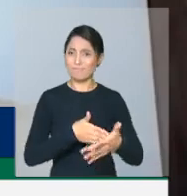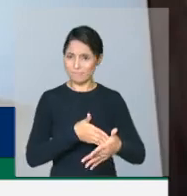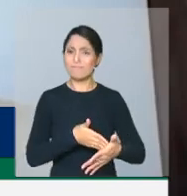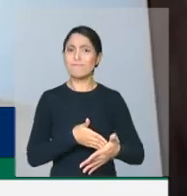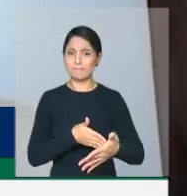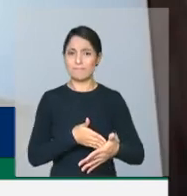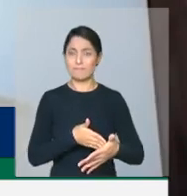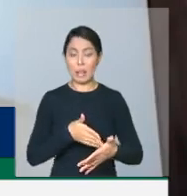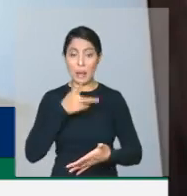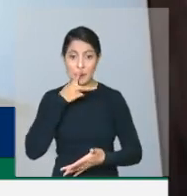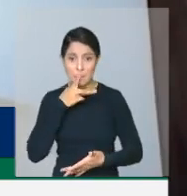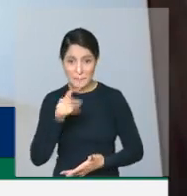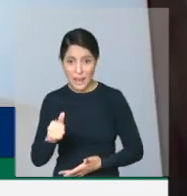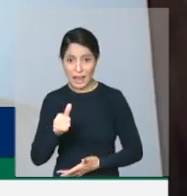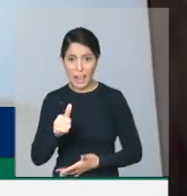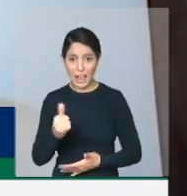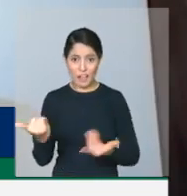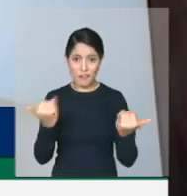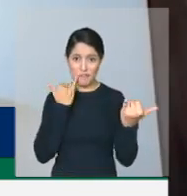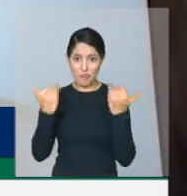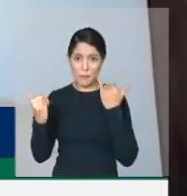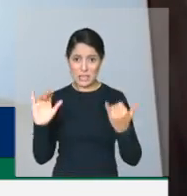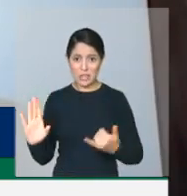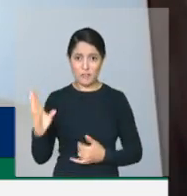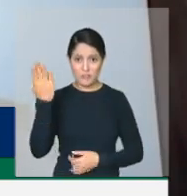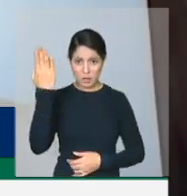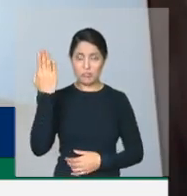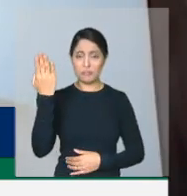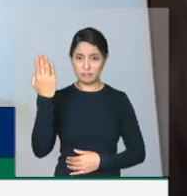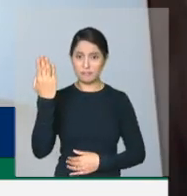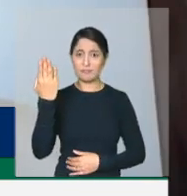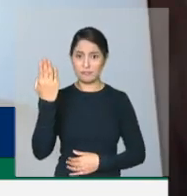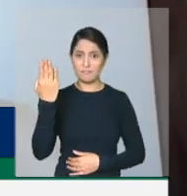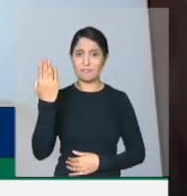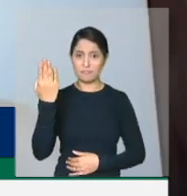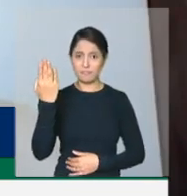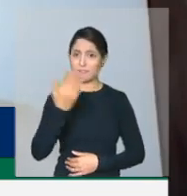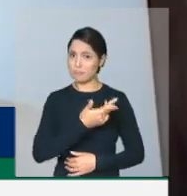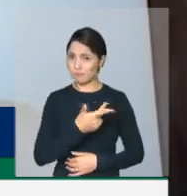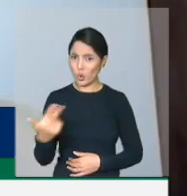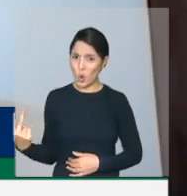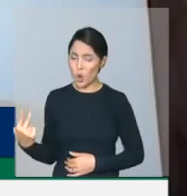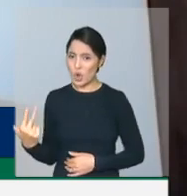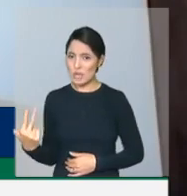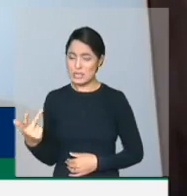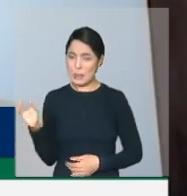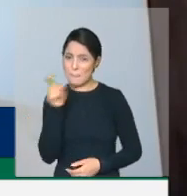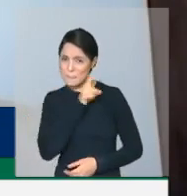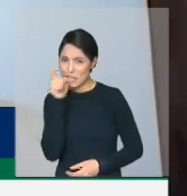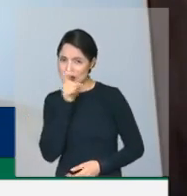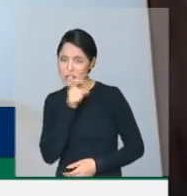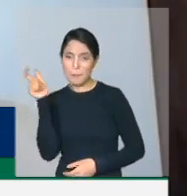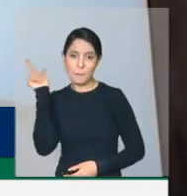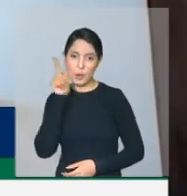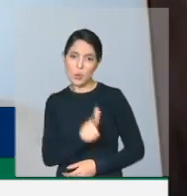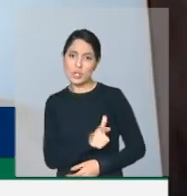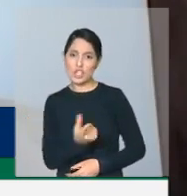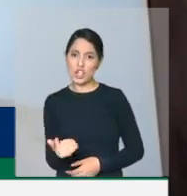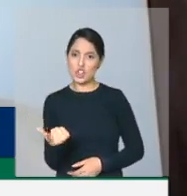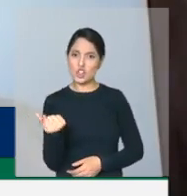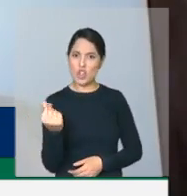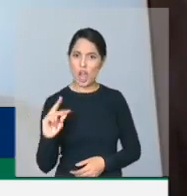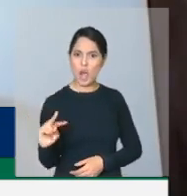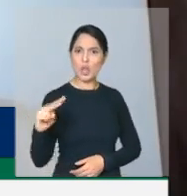informações falsas não é simplesmente vetar a possibilidade deles também acessarem o benefício em dobro